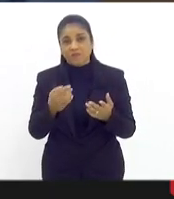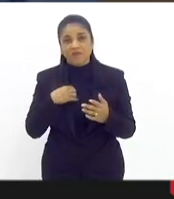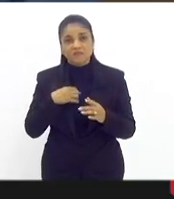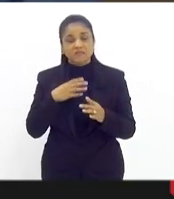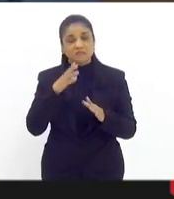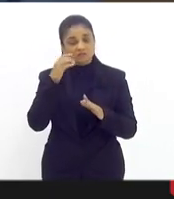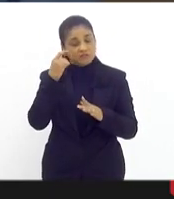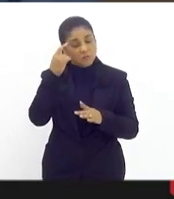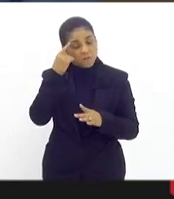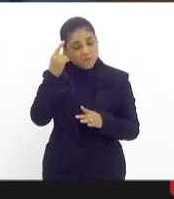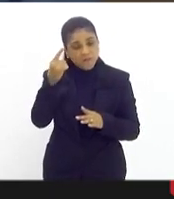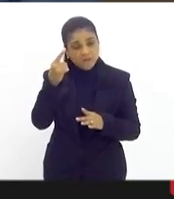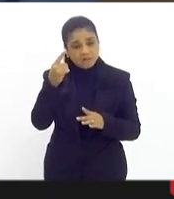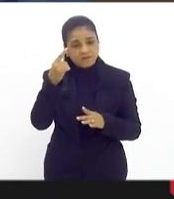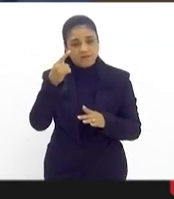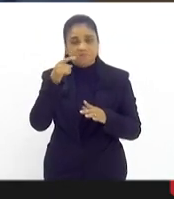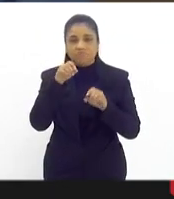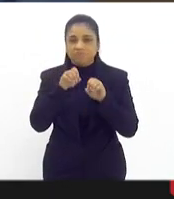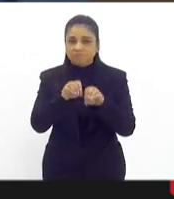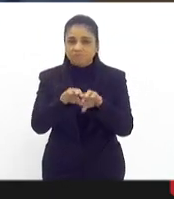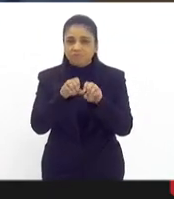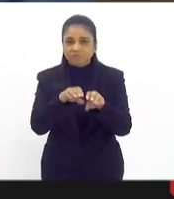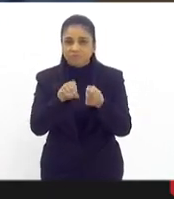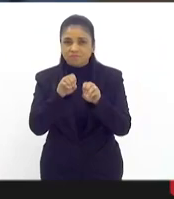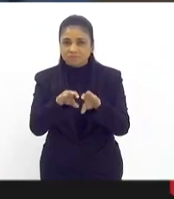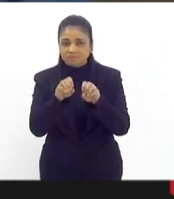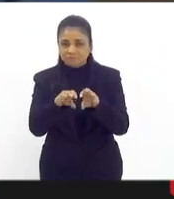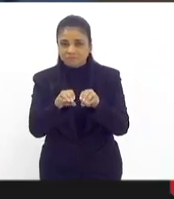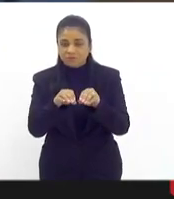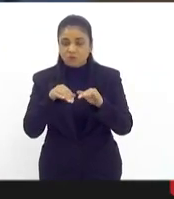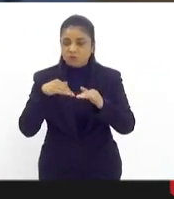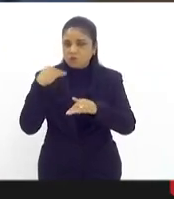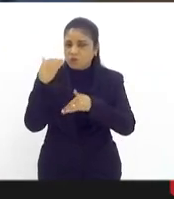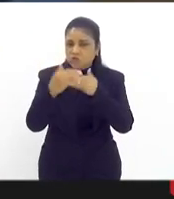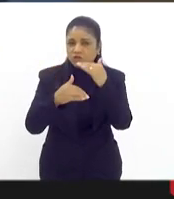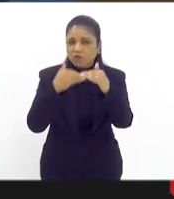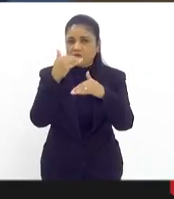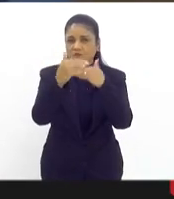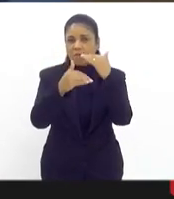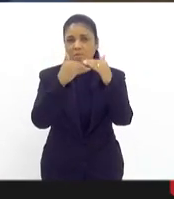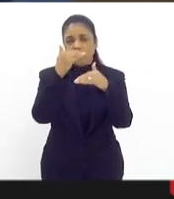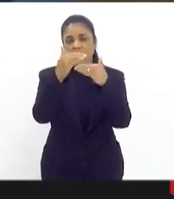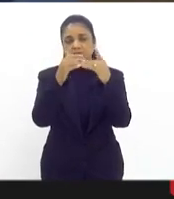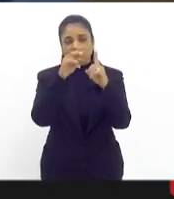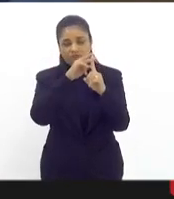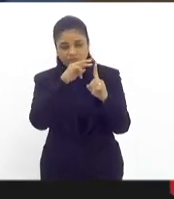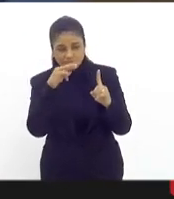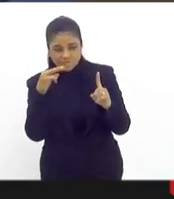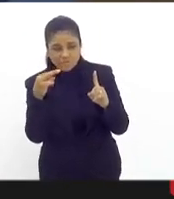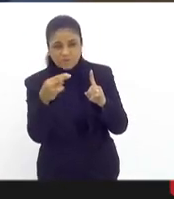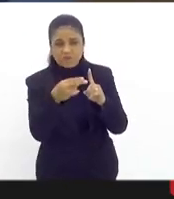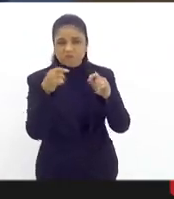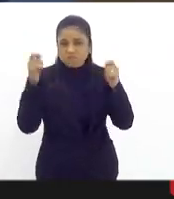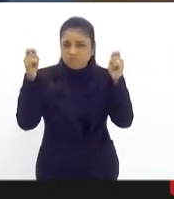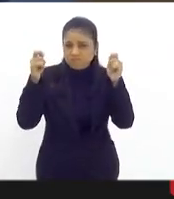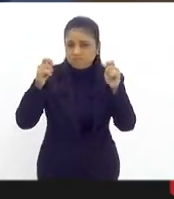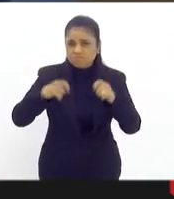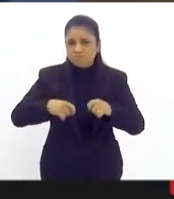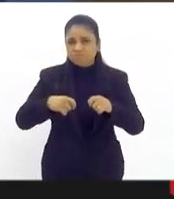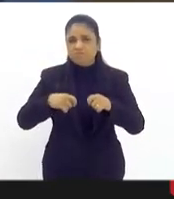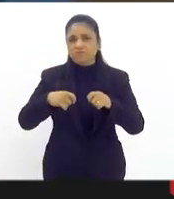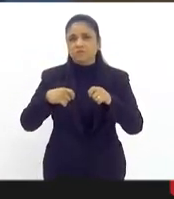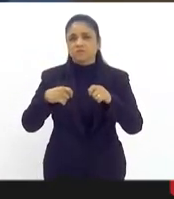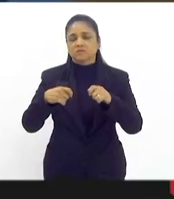nós projetamos na educação o desenvolvimento de lentes, que nós temos que ter capacidade em termos das nossas